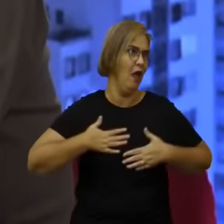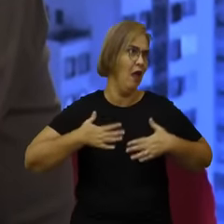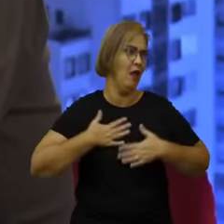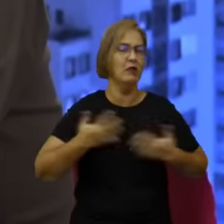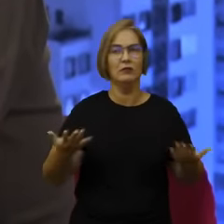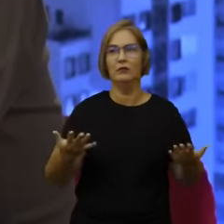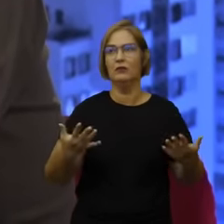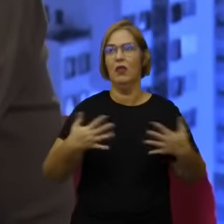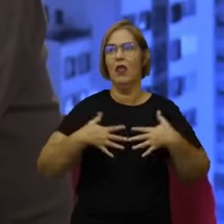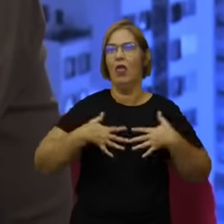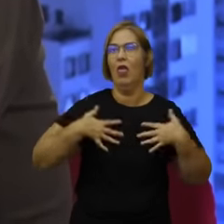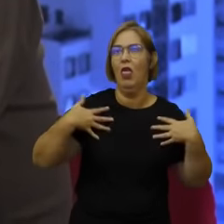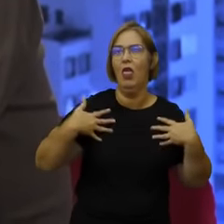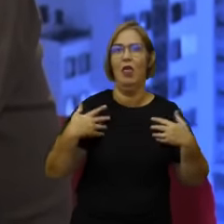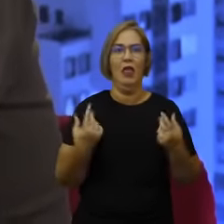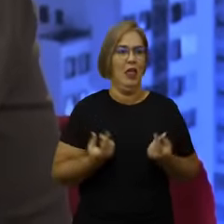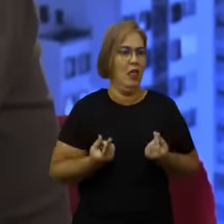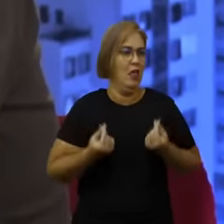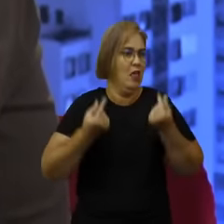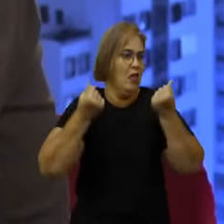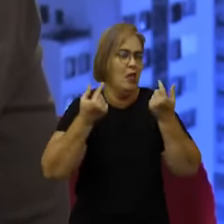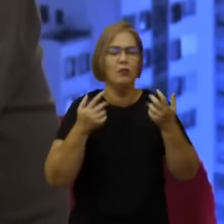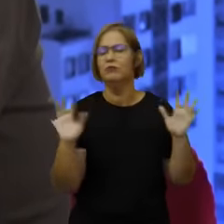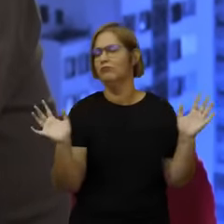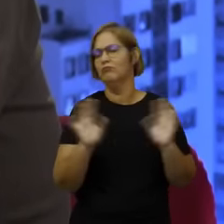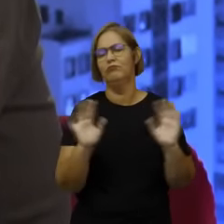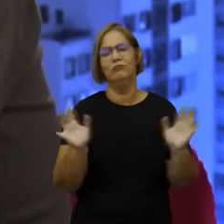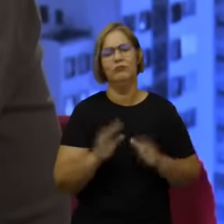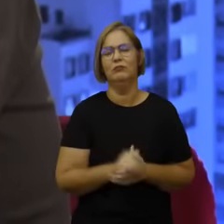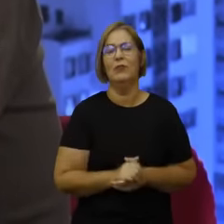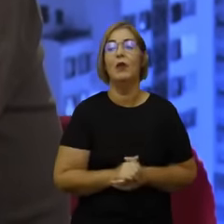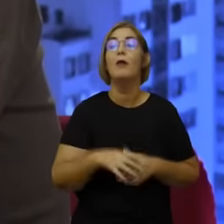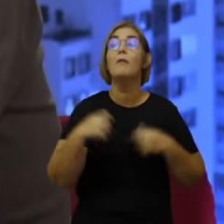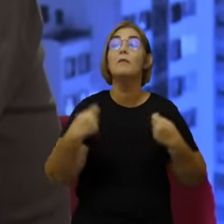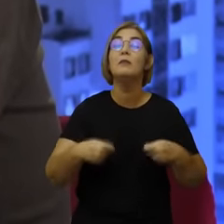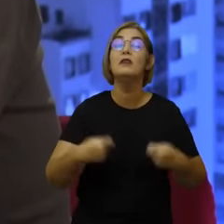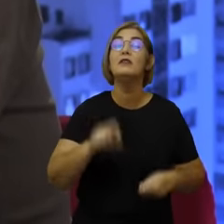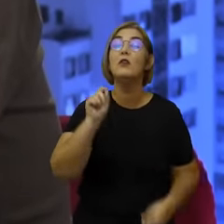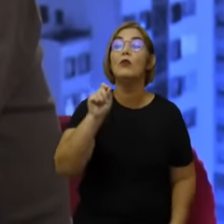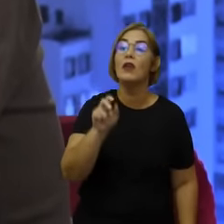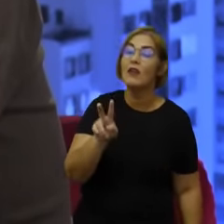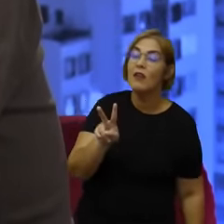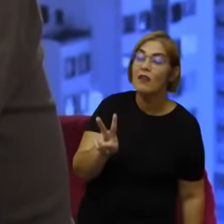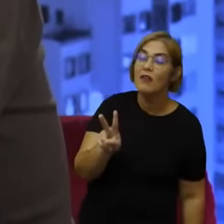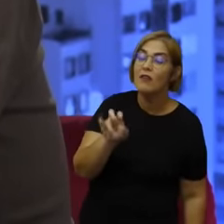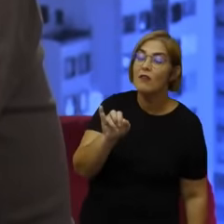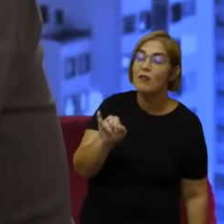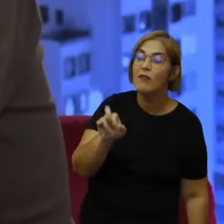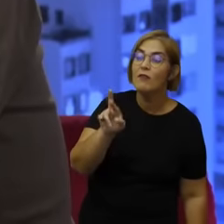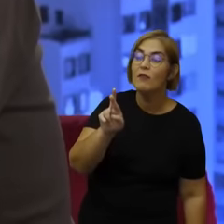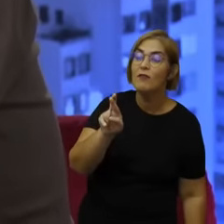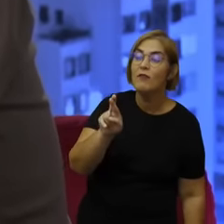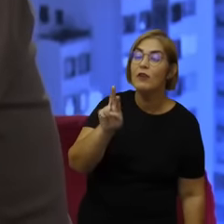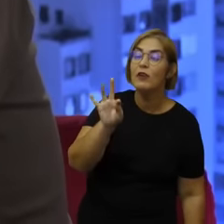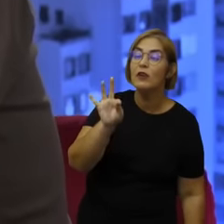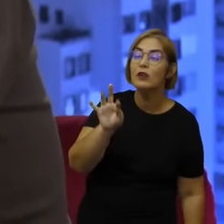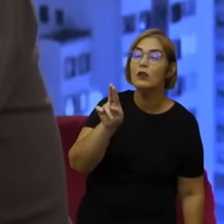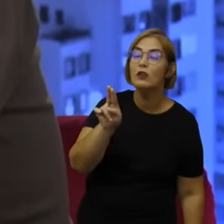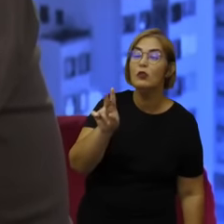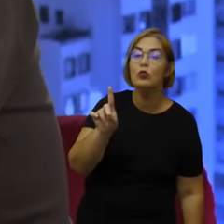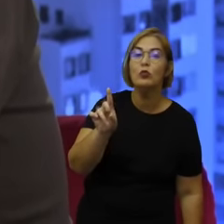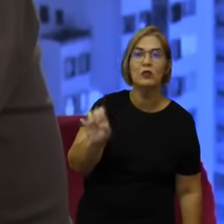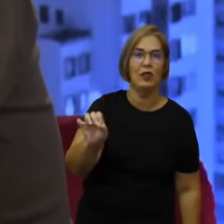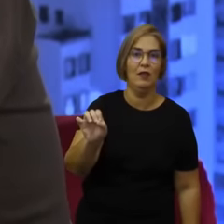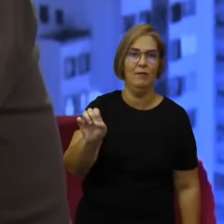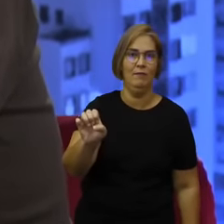exercício da virtude. Então, o exercício da virtude está para esses filósofos relacionado imediatamente ao conceito de